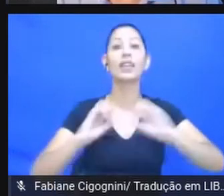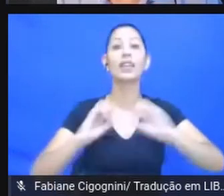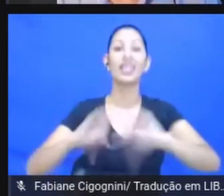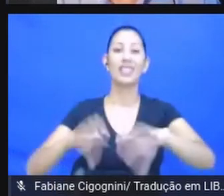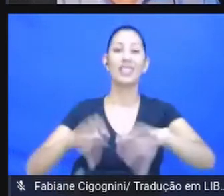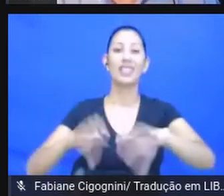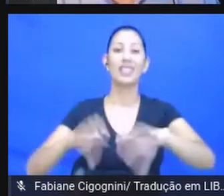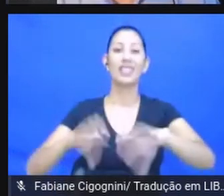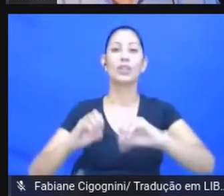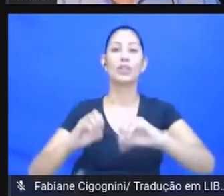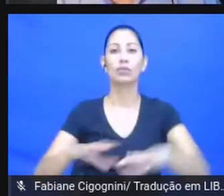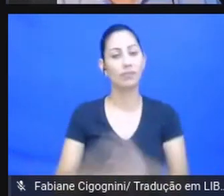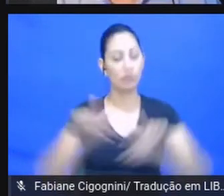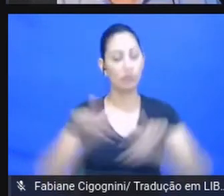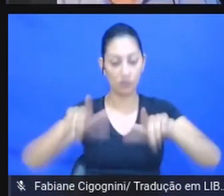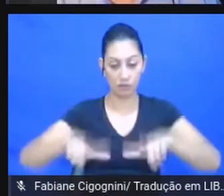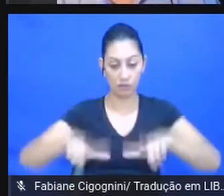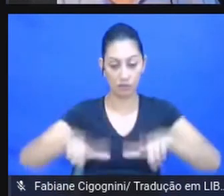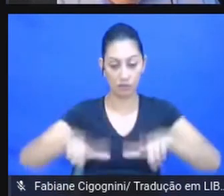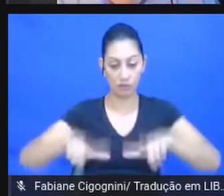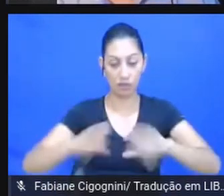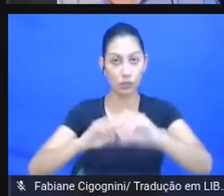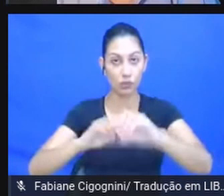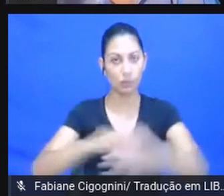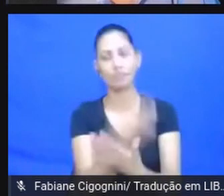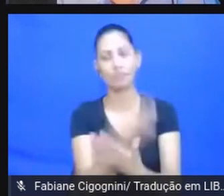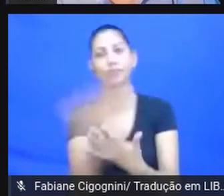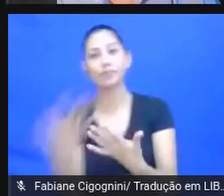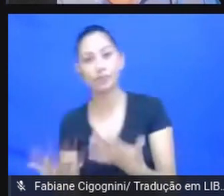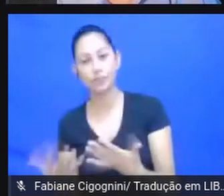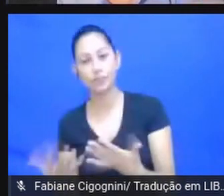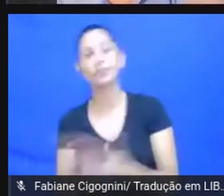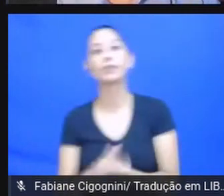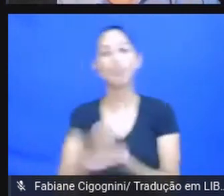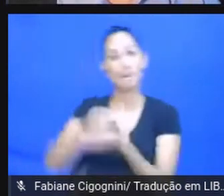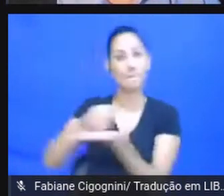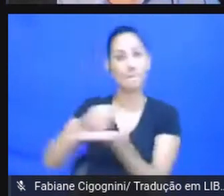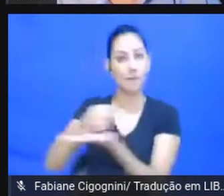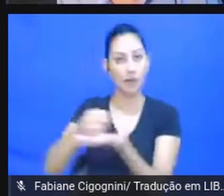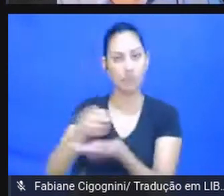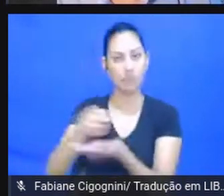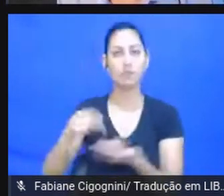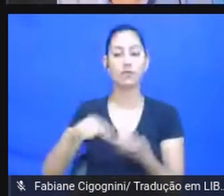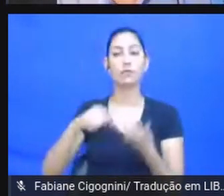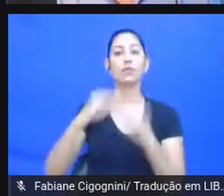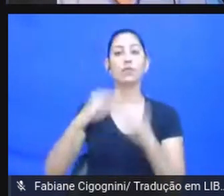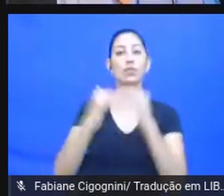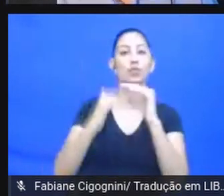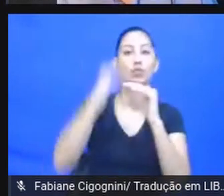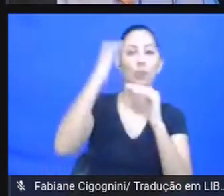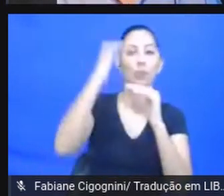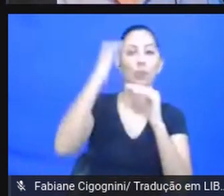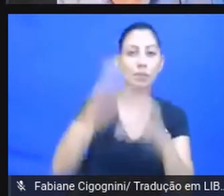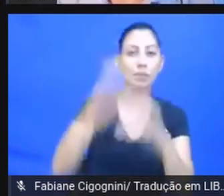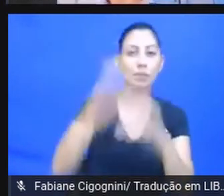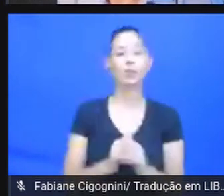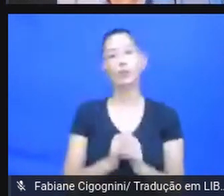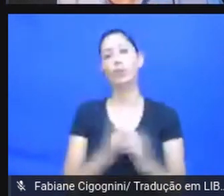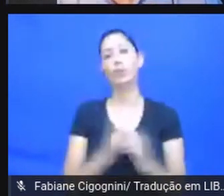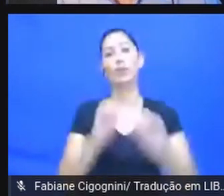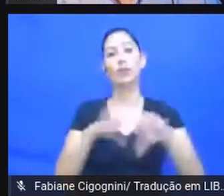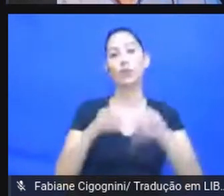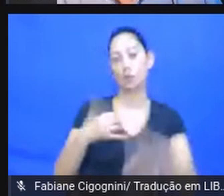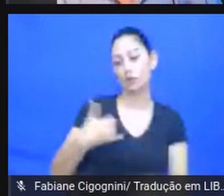os segmentos, da educação básica, superior, pós-graduação, educação de adultos, educação